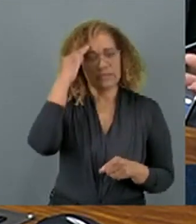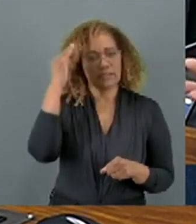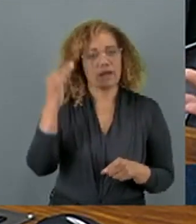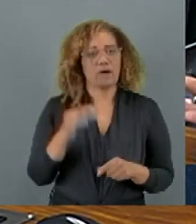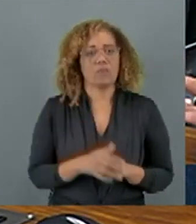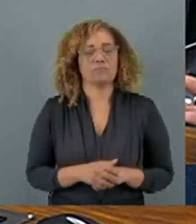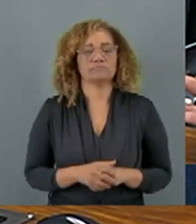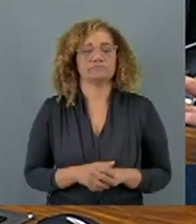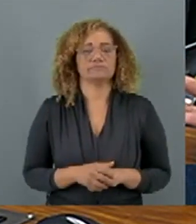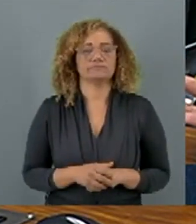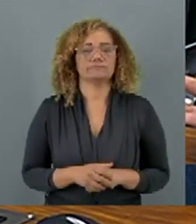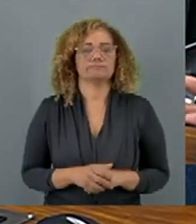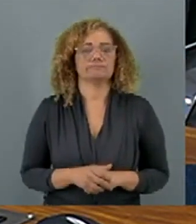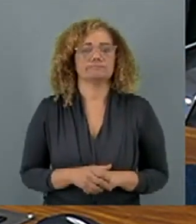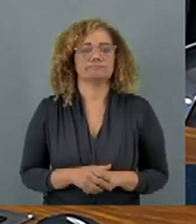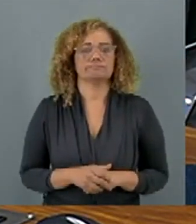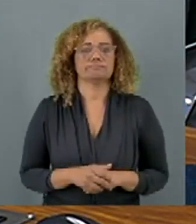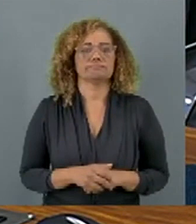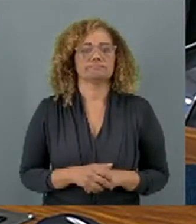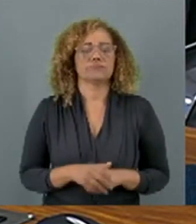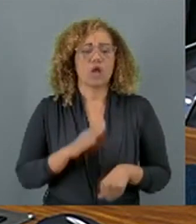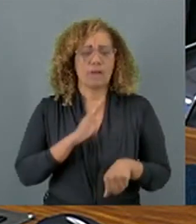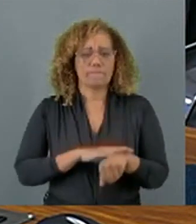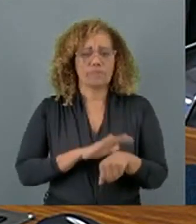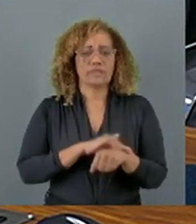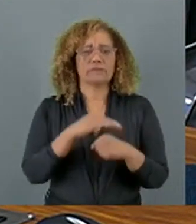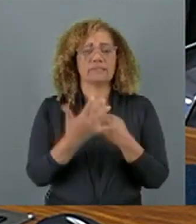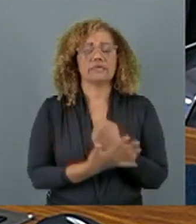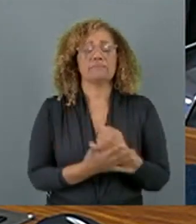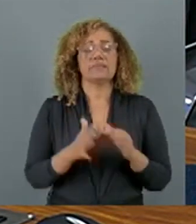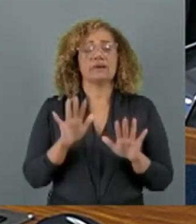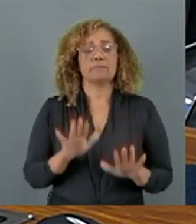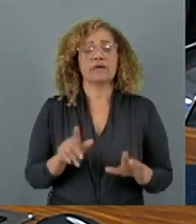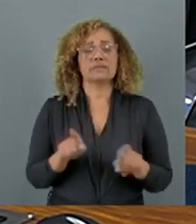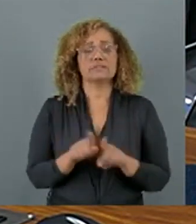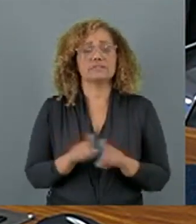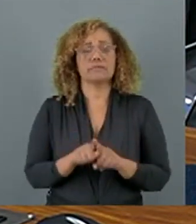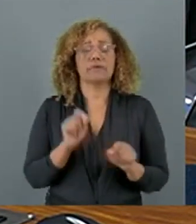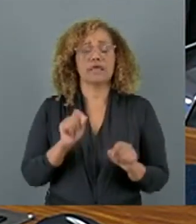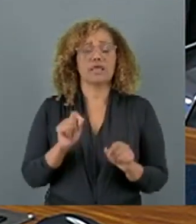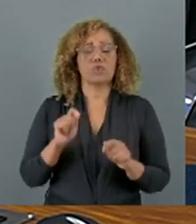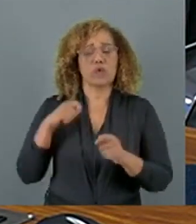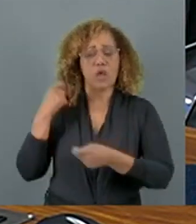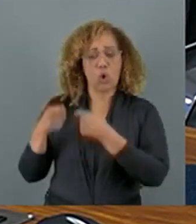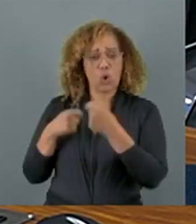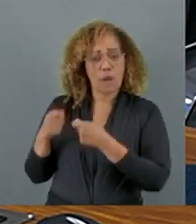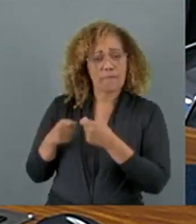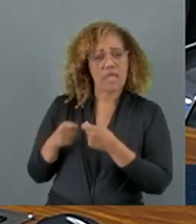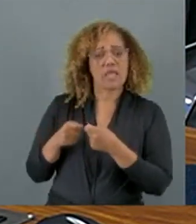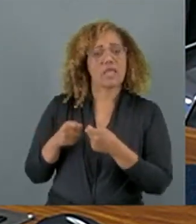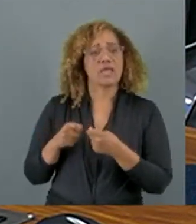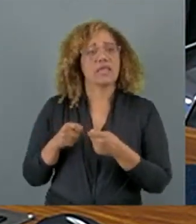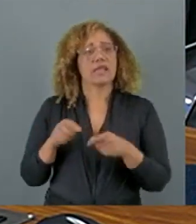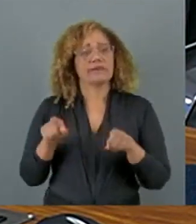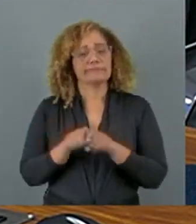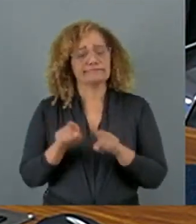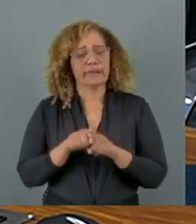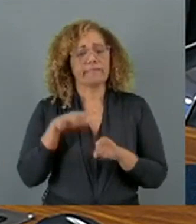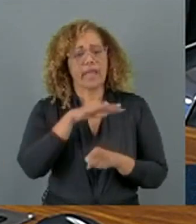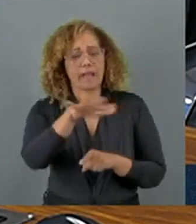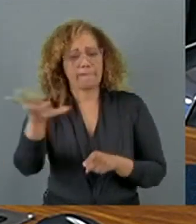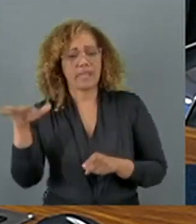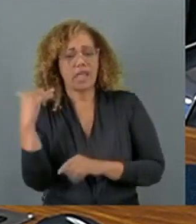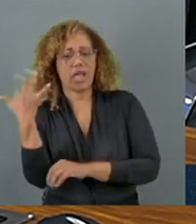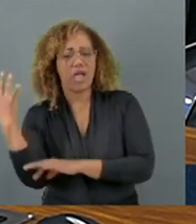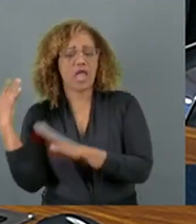Vou trazer alguns dados relacionados à pandemia, mas historicamente nós temos dados também relacionados a crises econômicas, desastres como desastres ambientais,